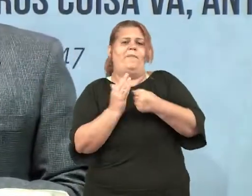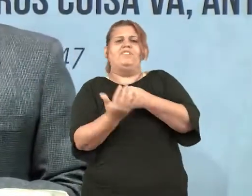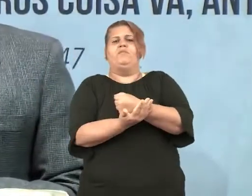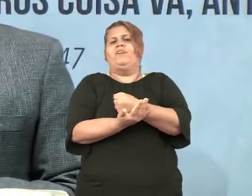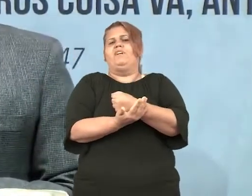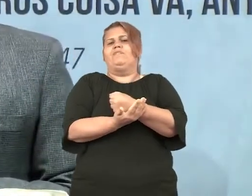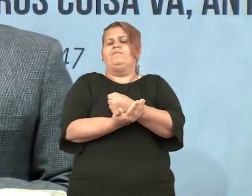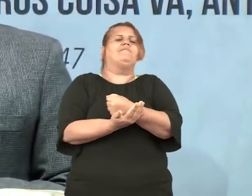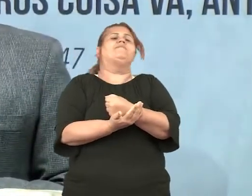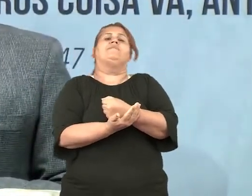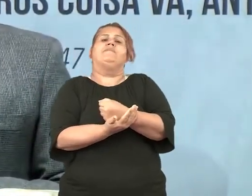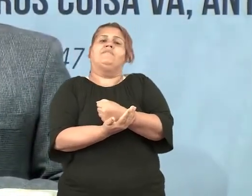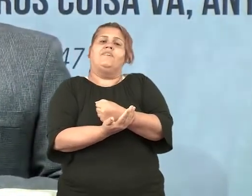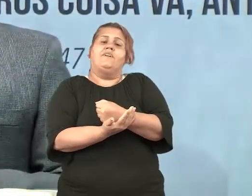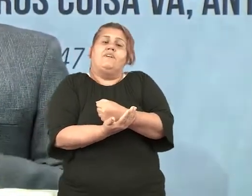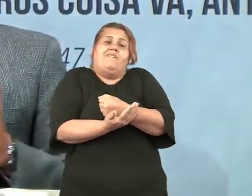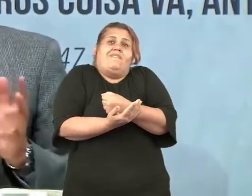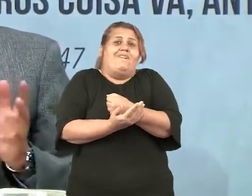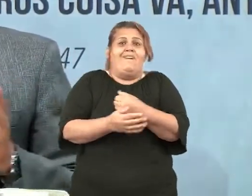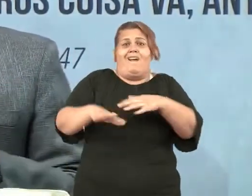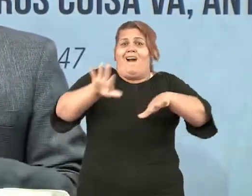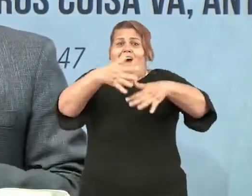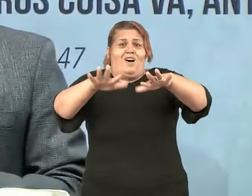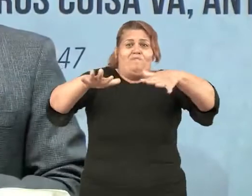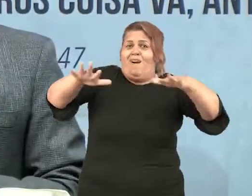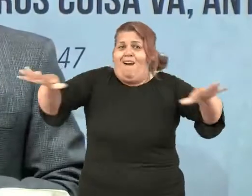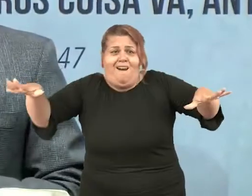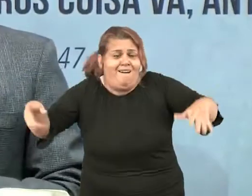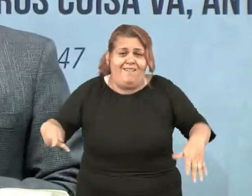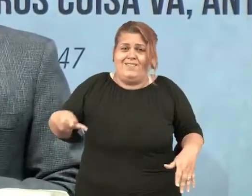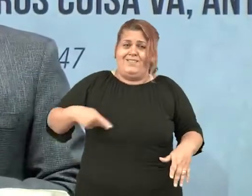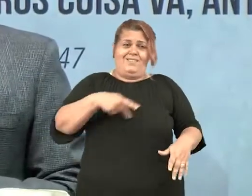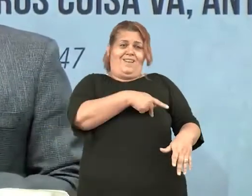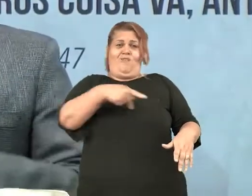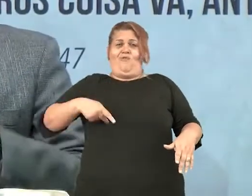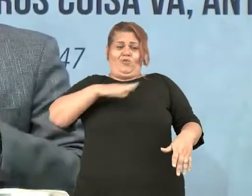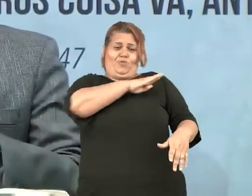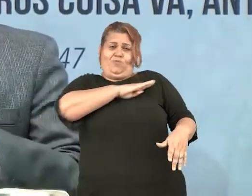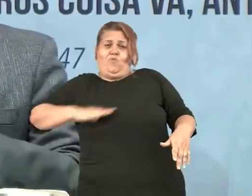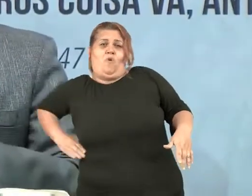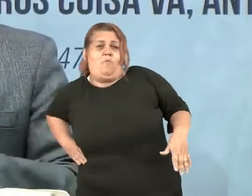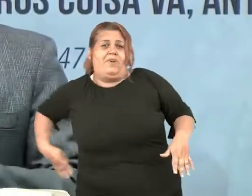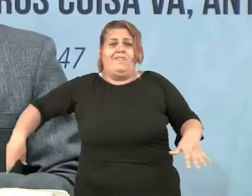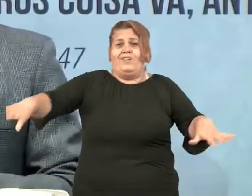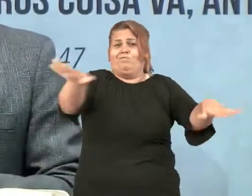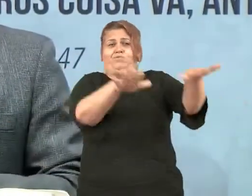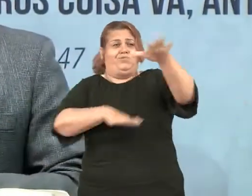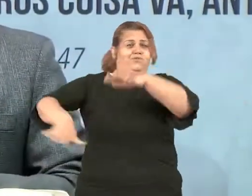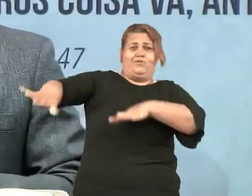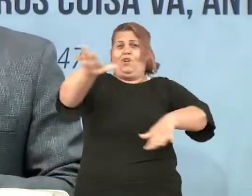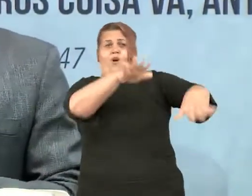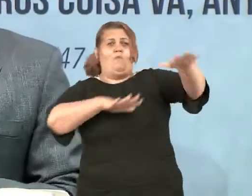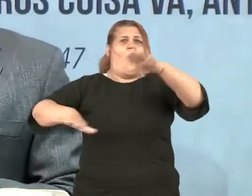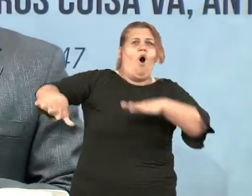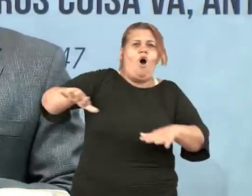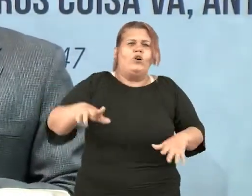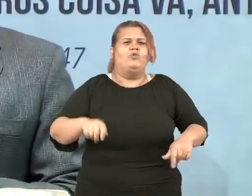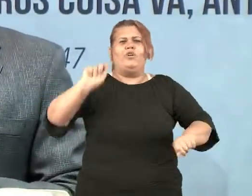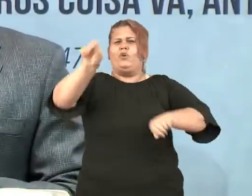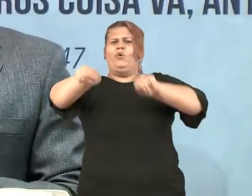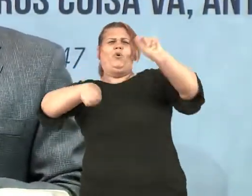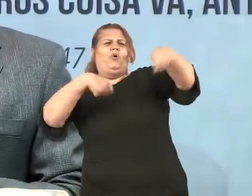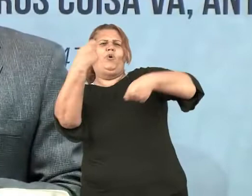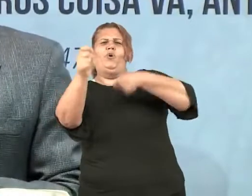pandemia, que abala a saúde pública e traz um terremoto na vida